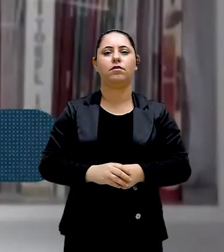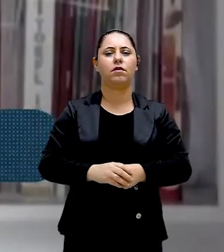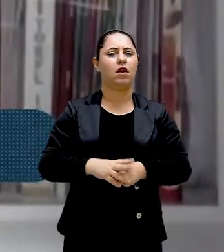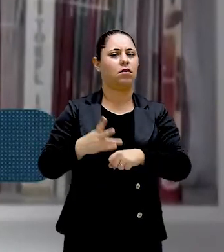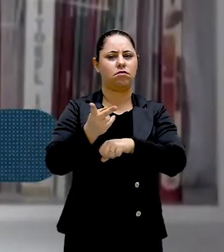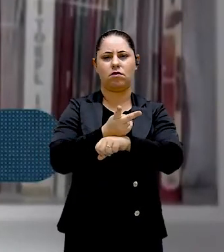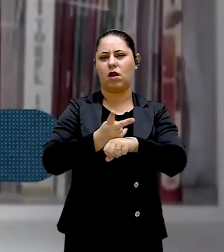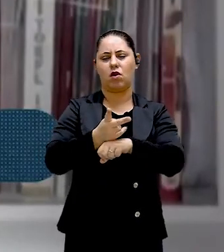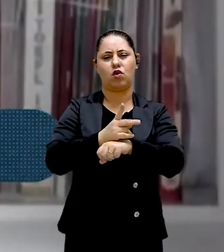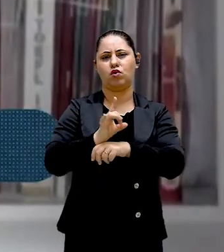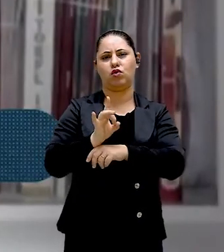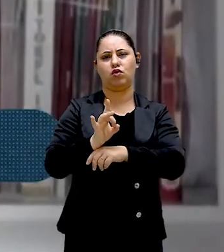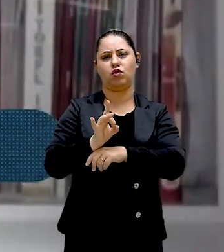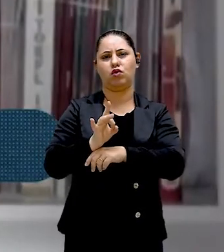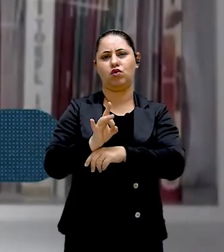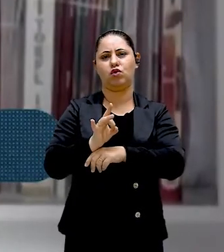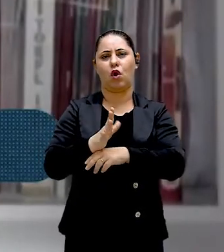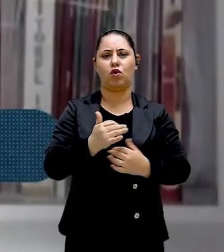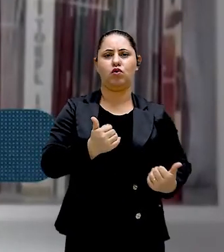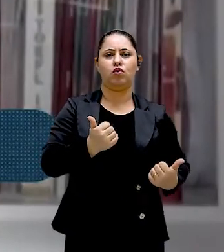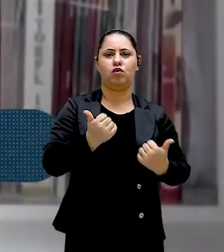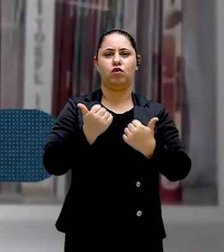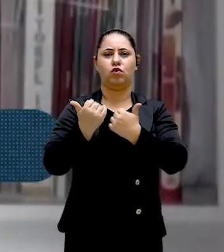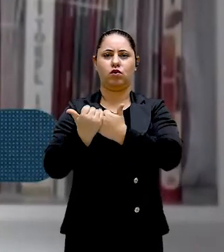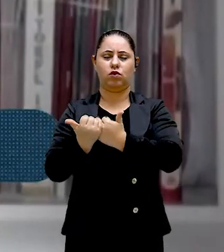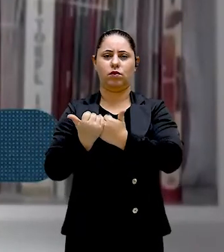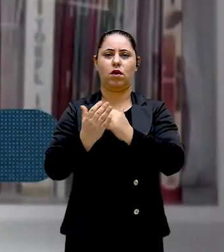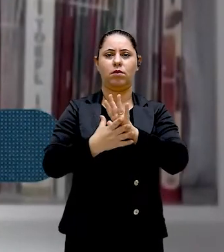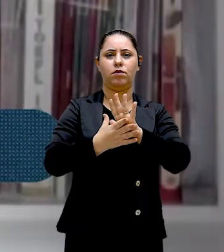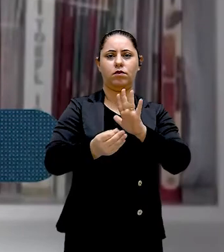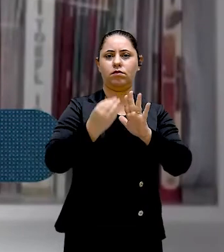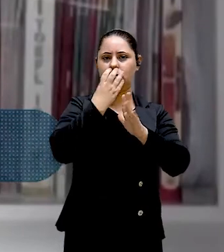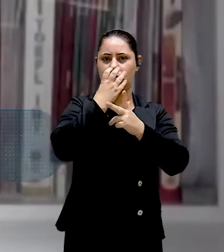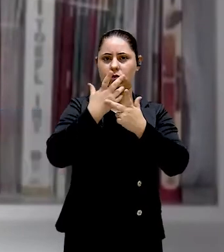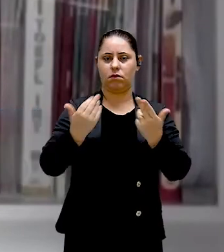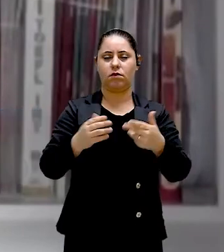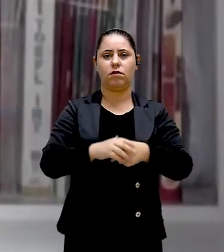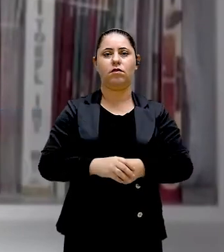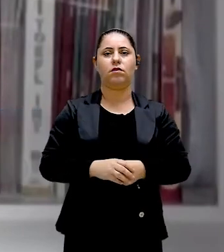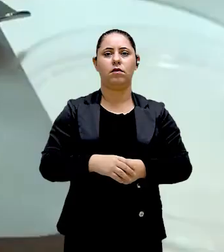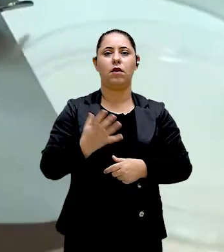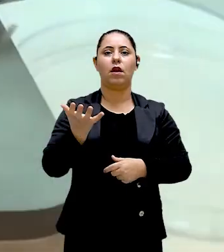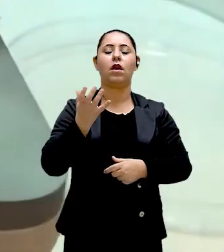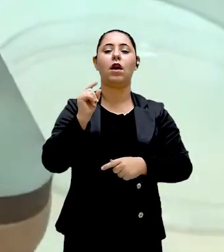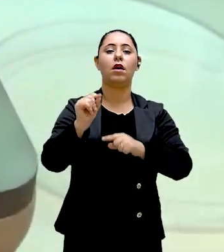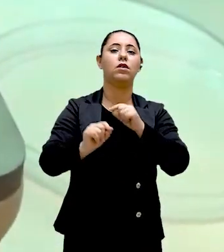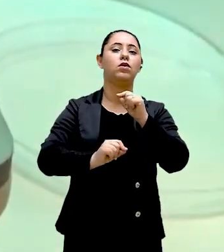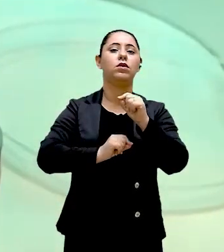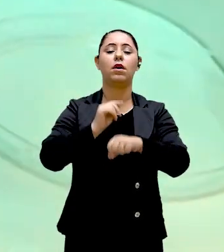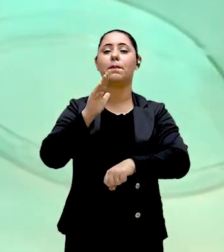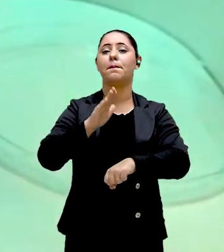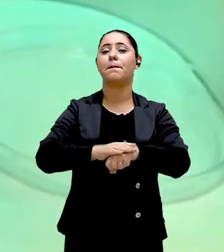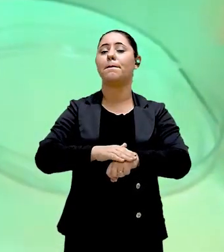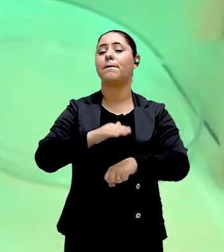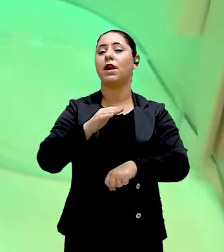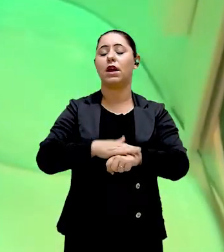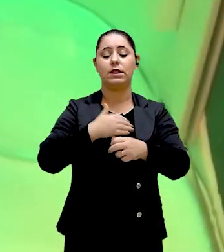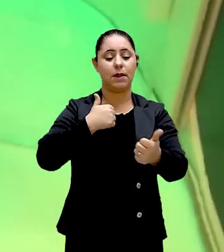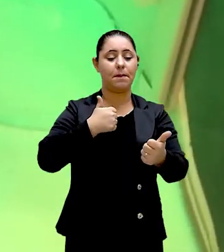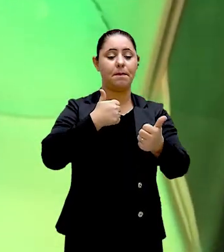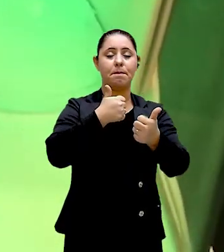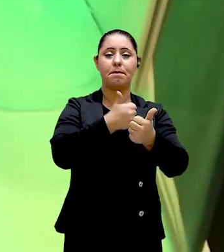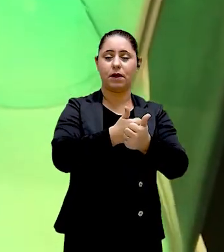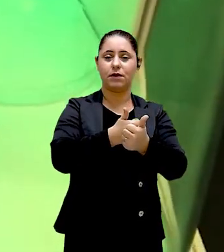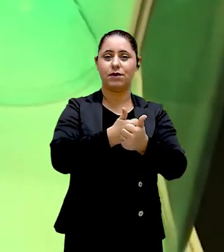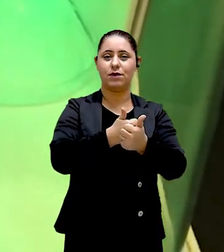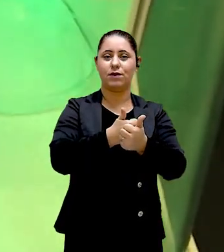apenas a substituição dos modelos animais. A gente quer modelos que sejam mais próximos ao humano. Então a gente